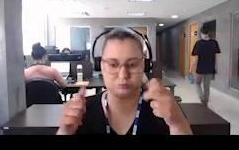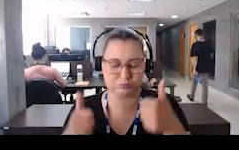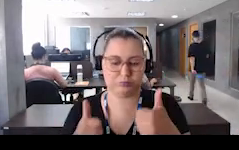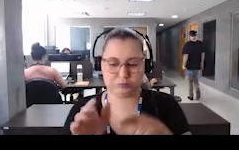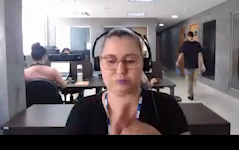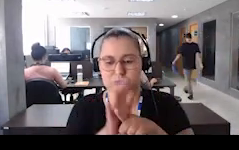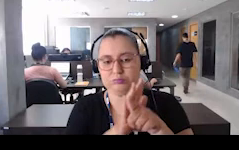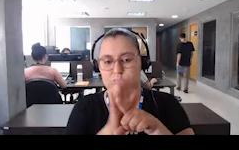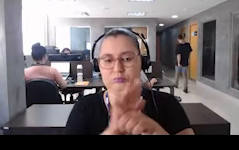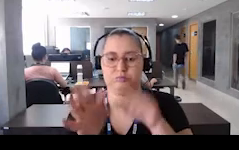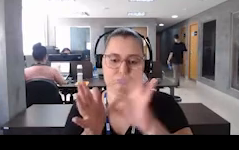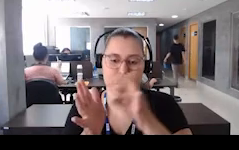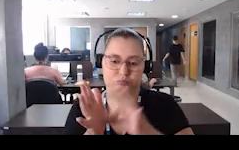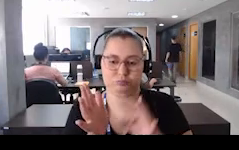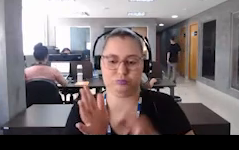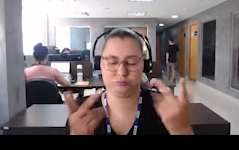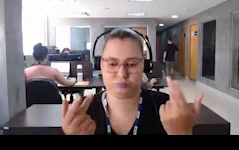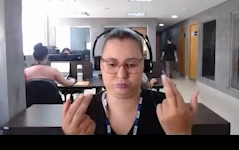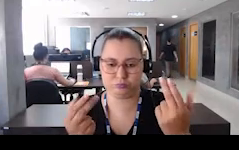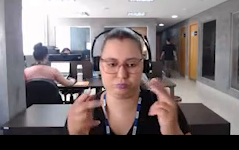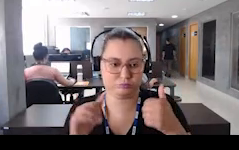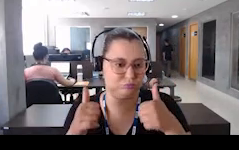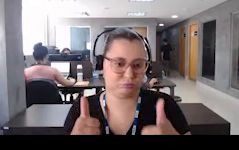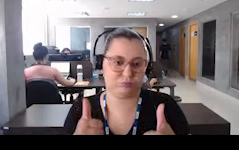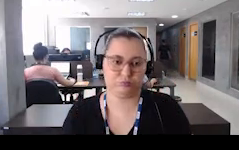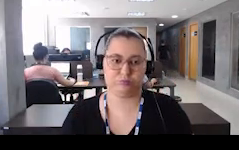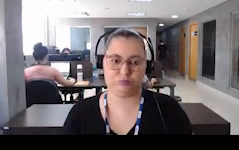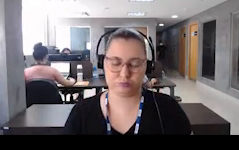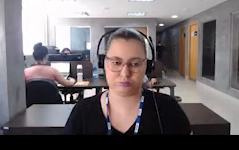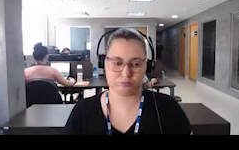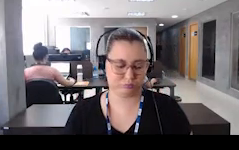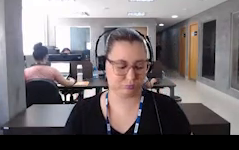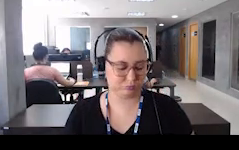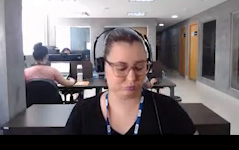Eu vou corrigir também da mesma forma. Tudo bem?